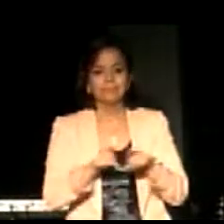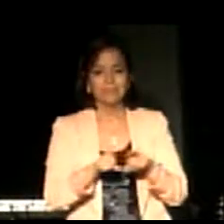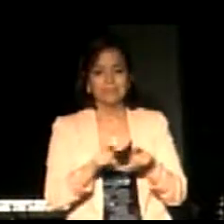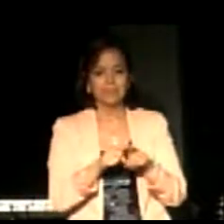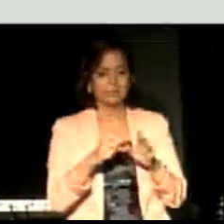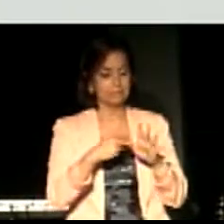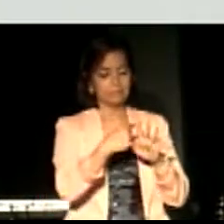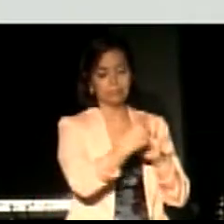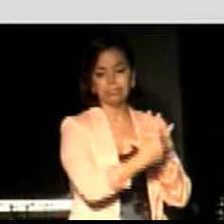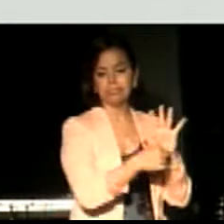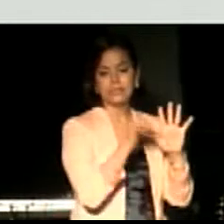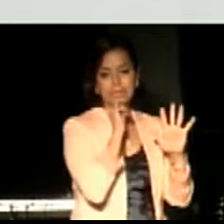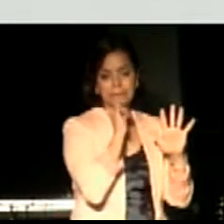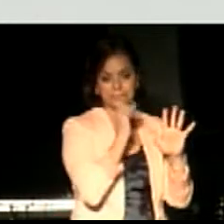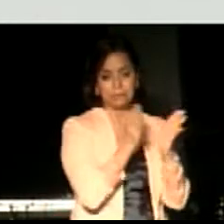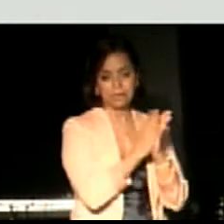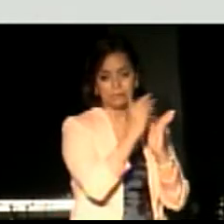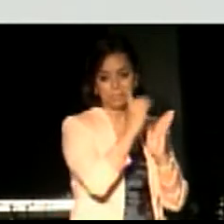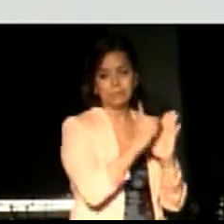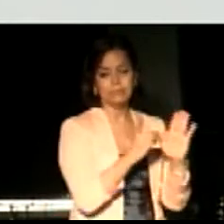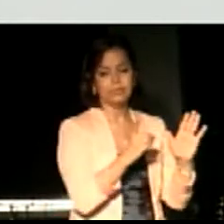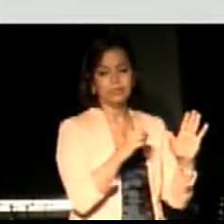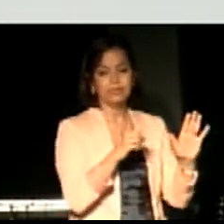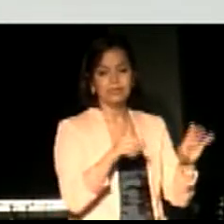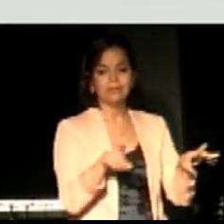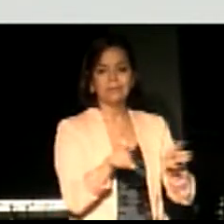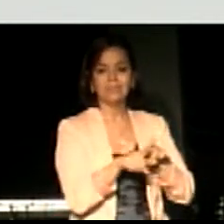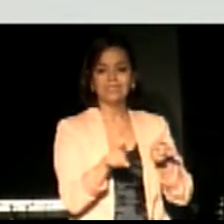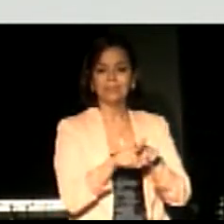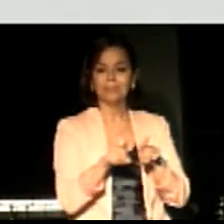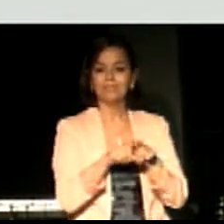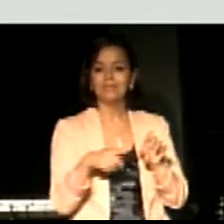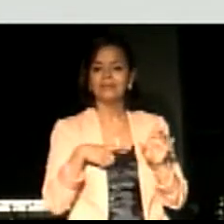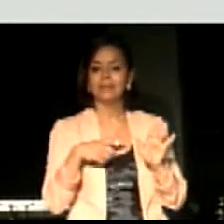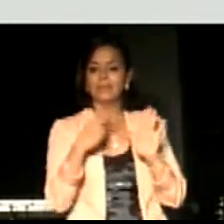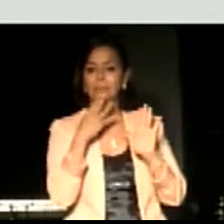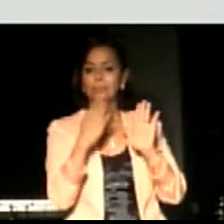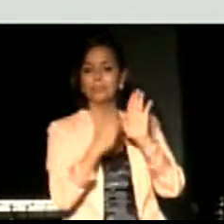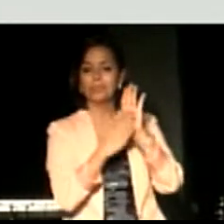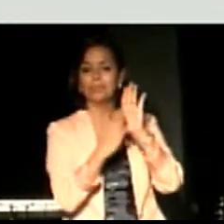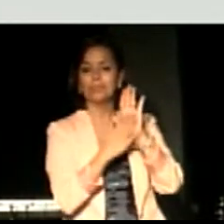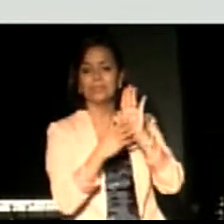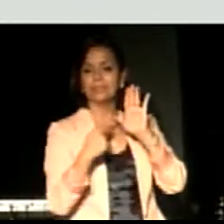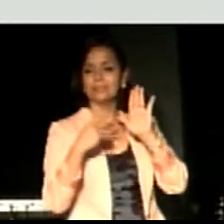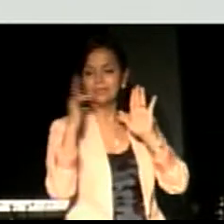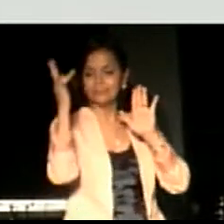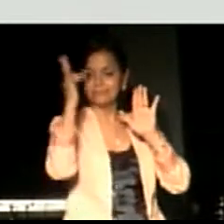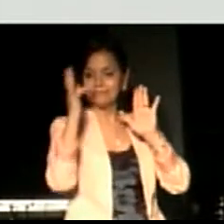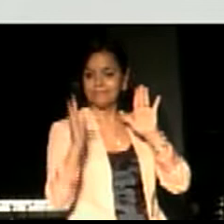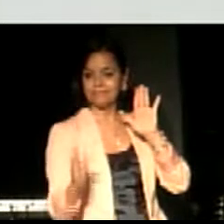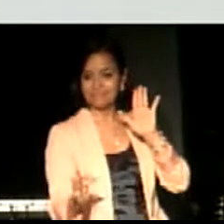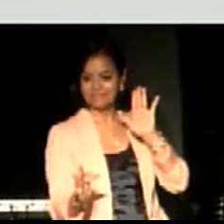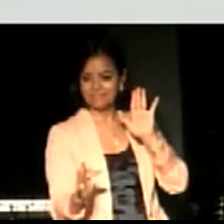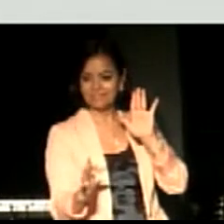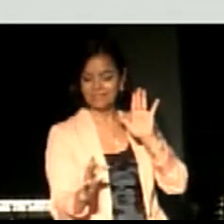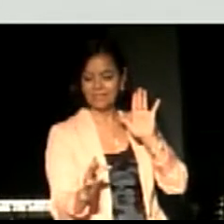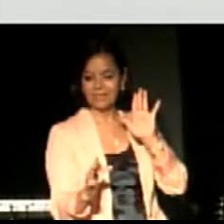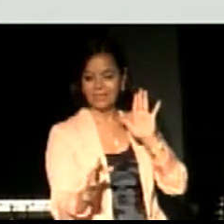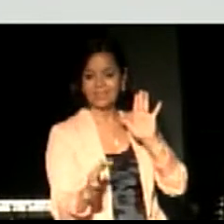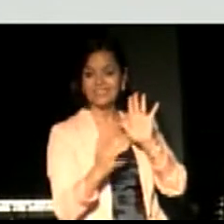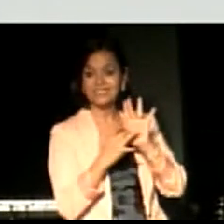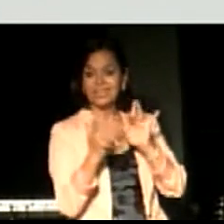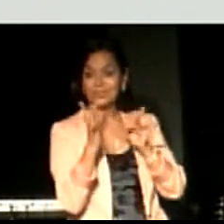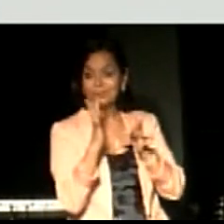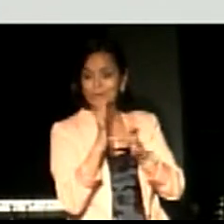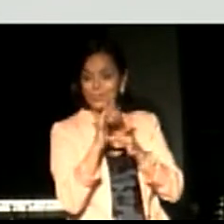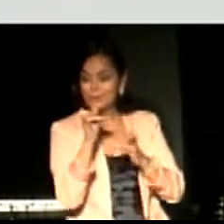dos exemplos bíblicos, nós temos a própria promessa da felicidade plena. Jesus nos diz que